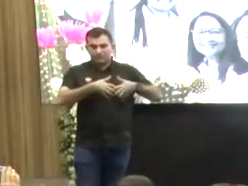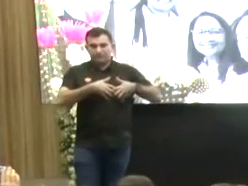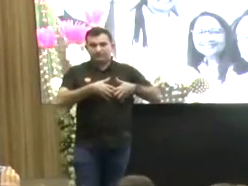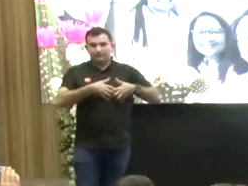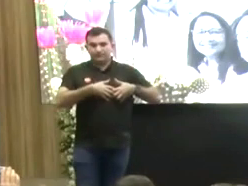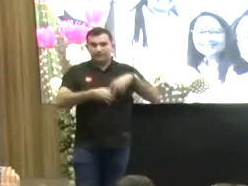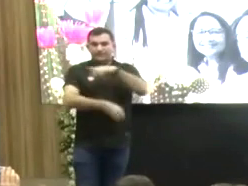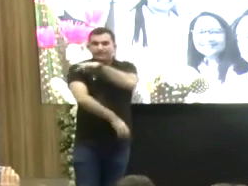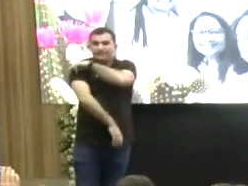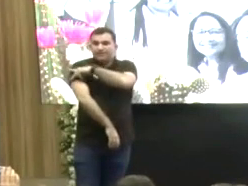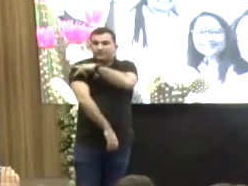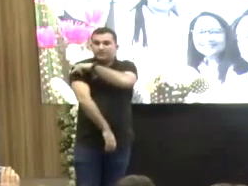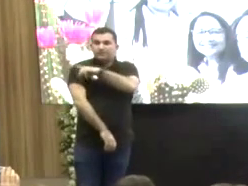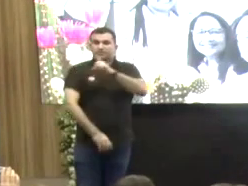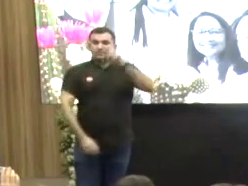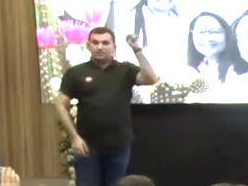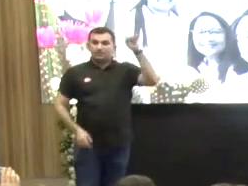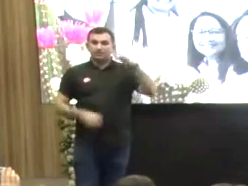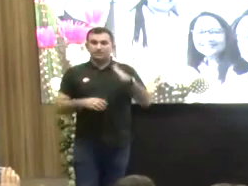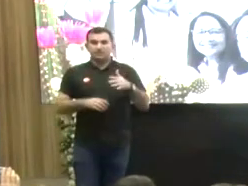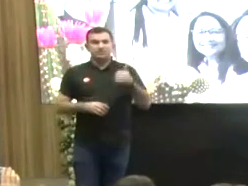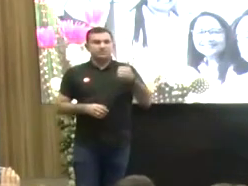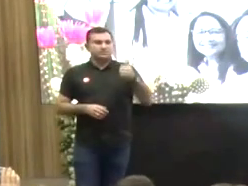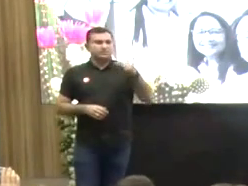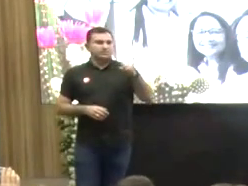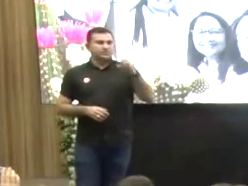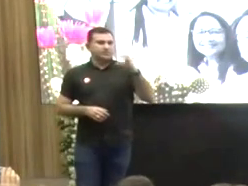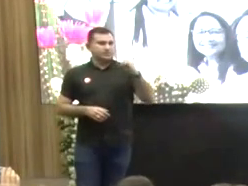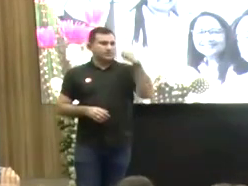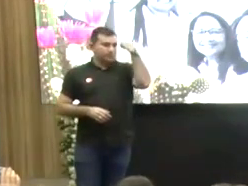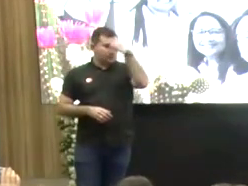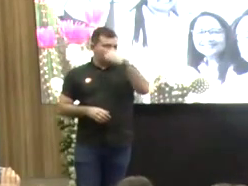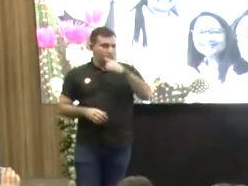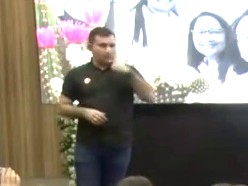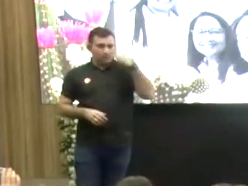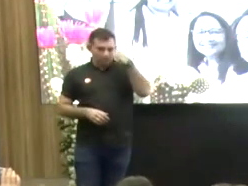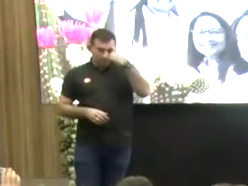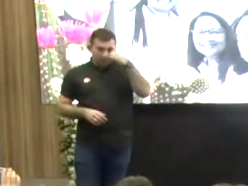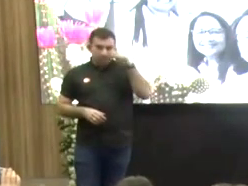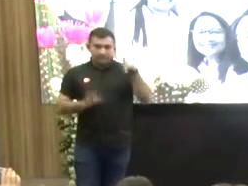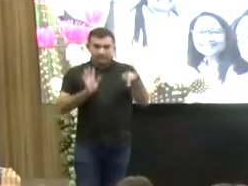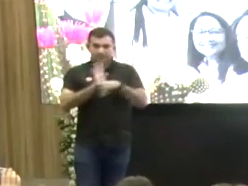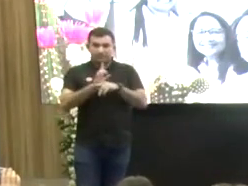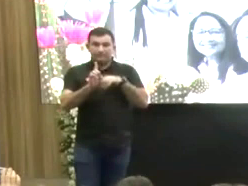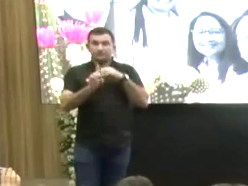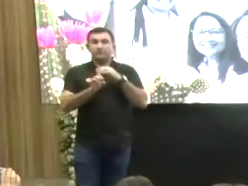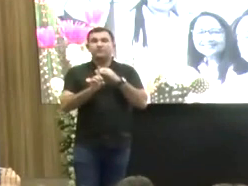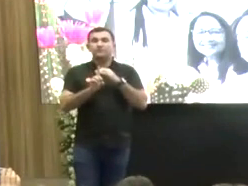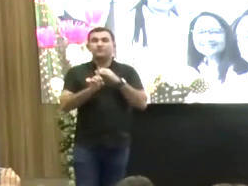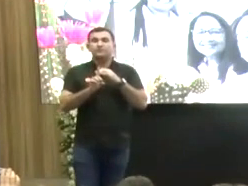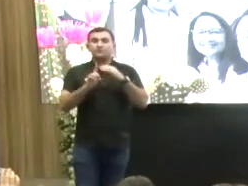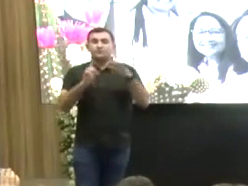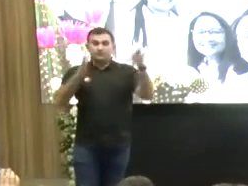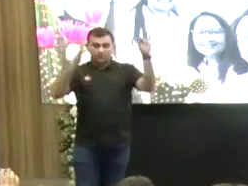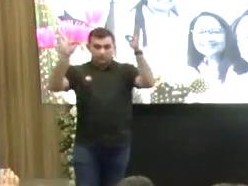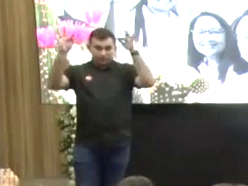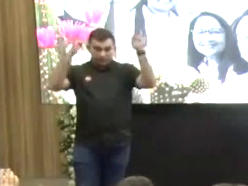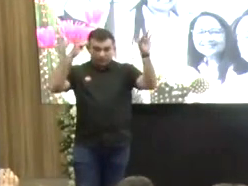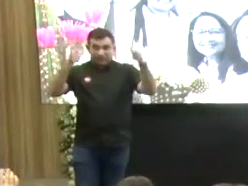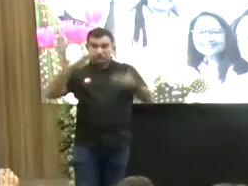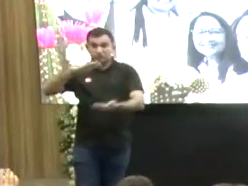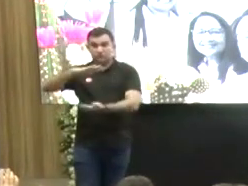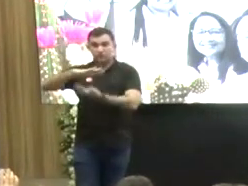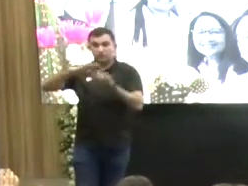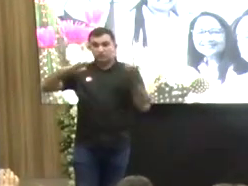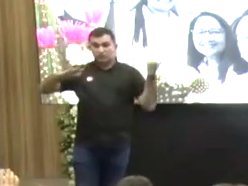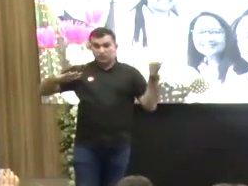Teresina, que das 180 horas de filosofia, 80 horas foi retirado. A gente precisa pensar um ensino médio que